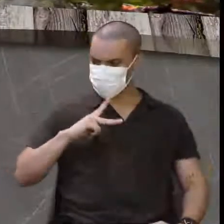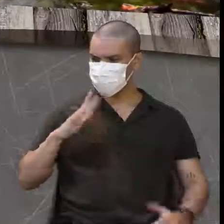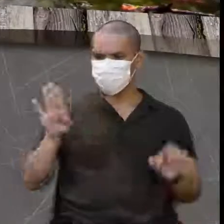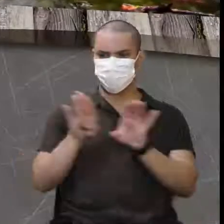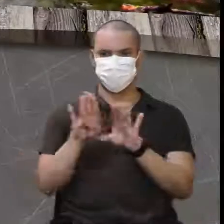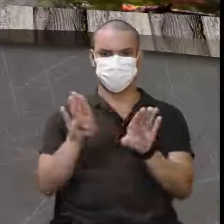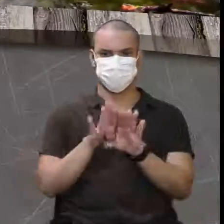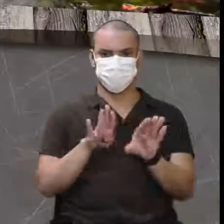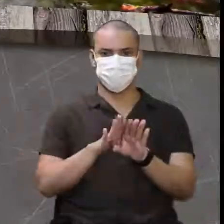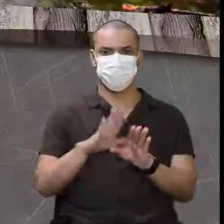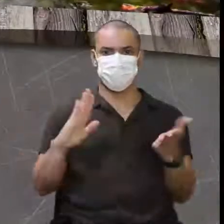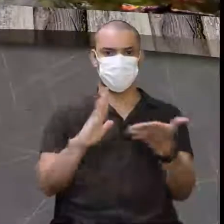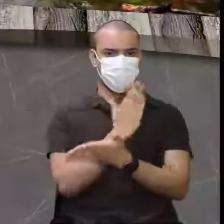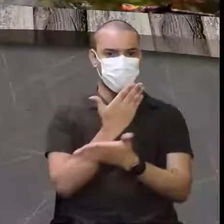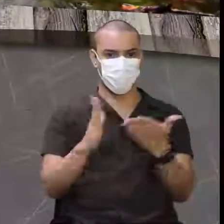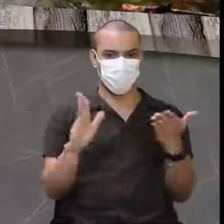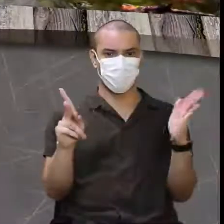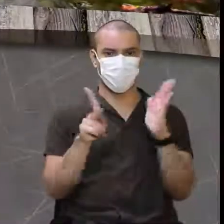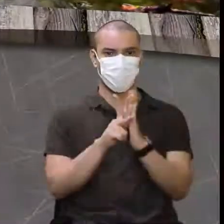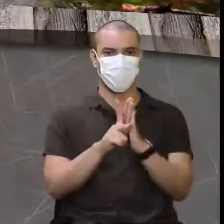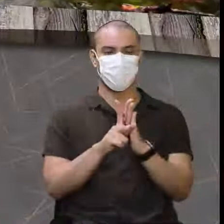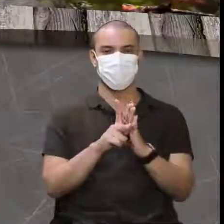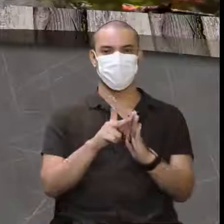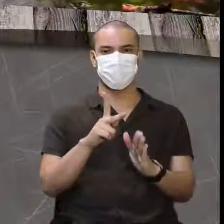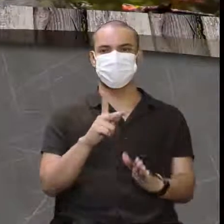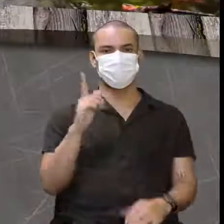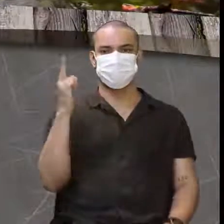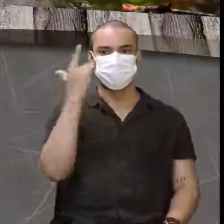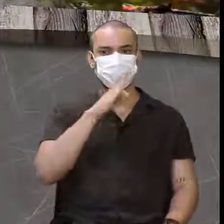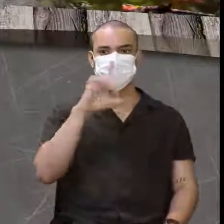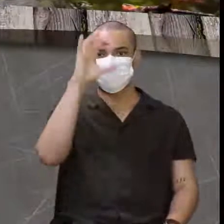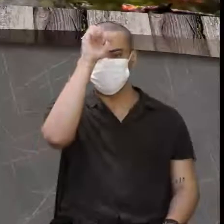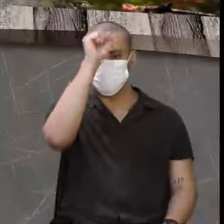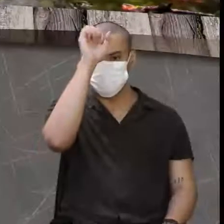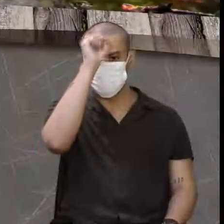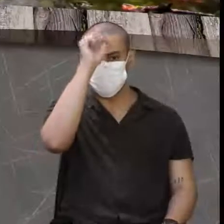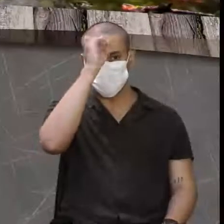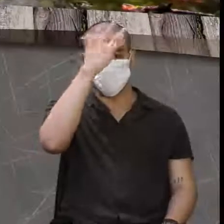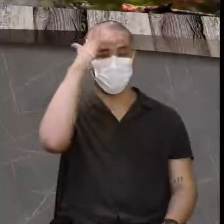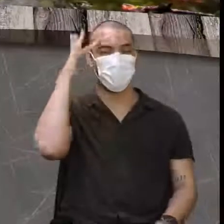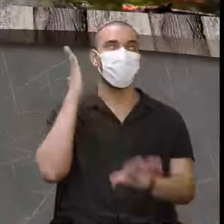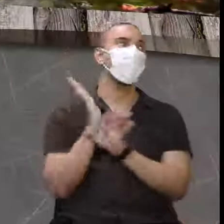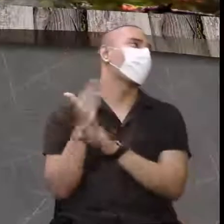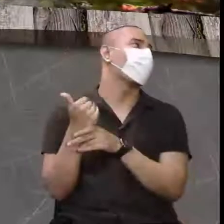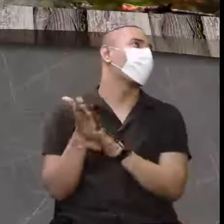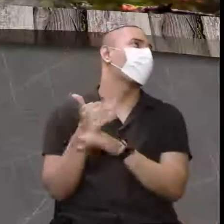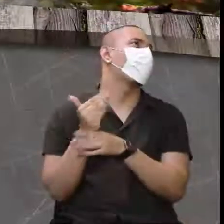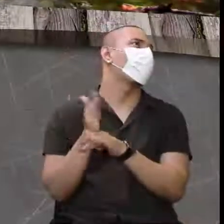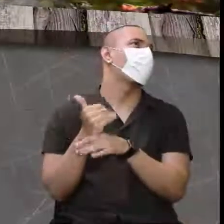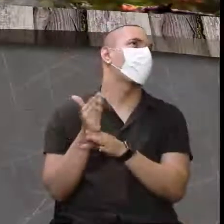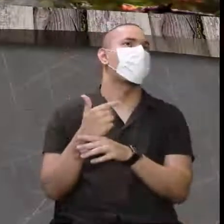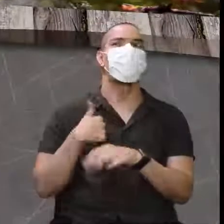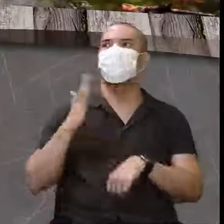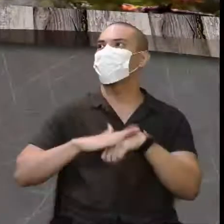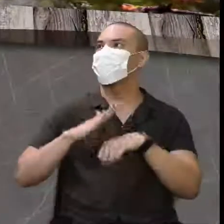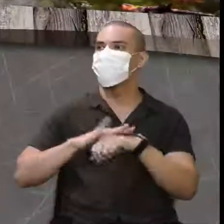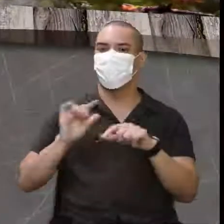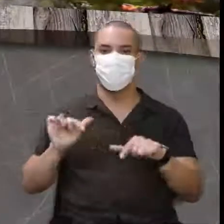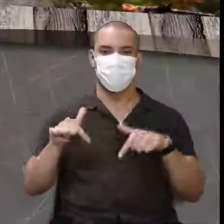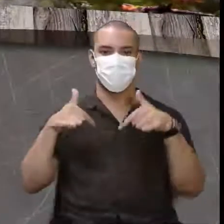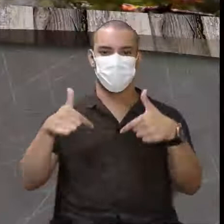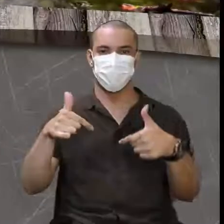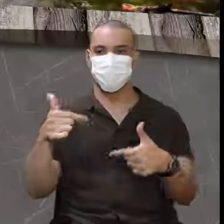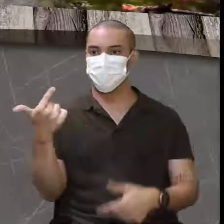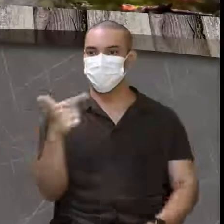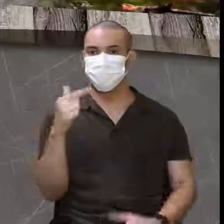gente pode ter algumas situações assim, déficits de aprendizado, as pessoas que são um pouco distraídas, são muito ativas e não